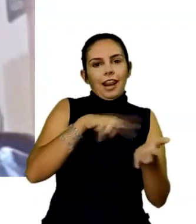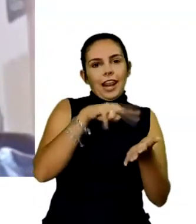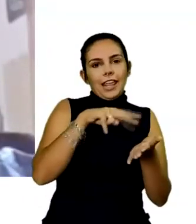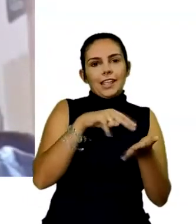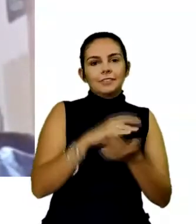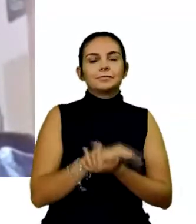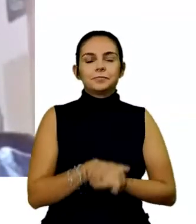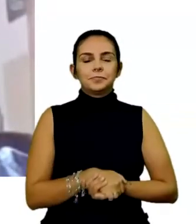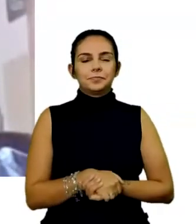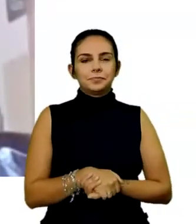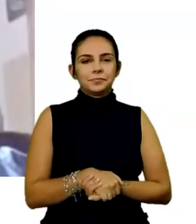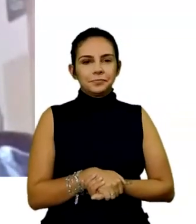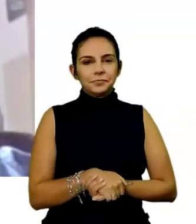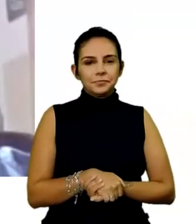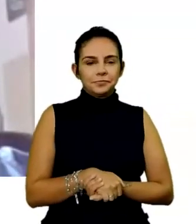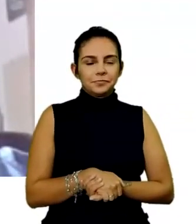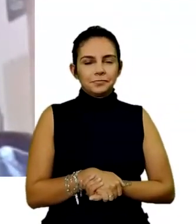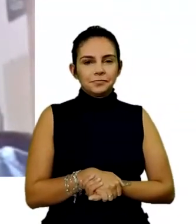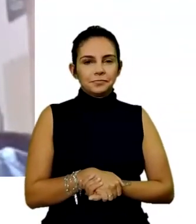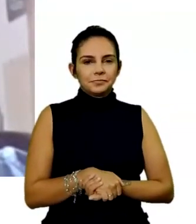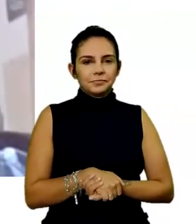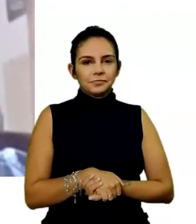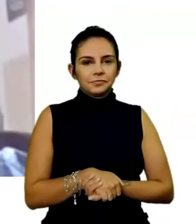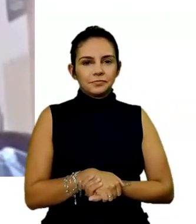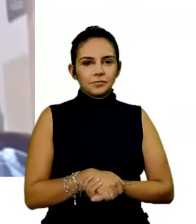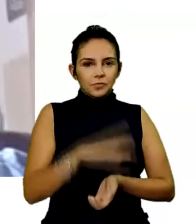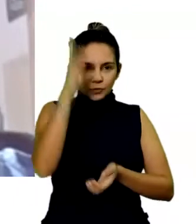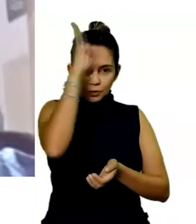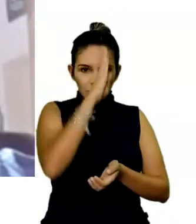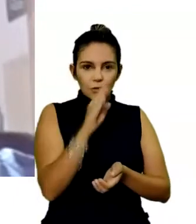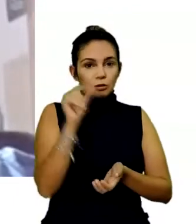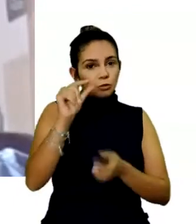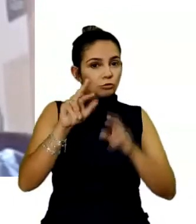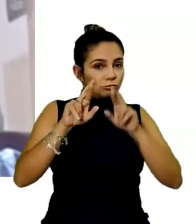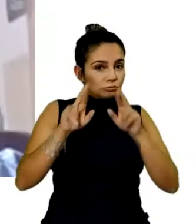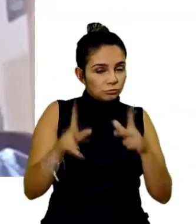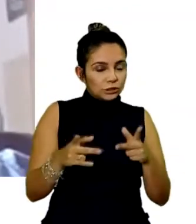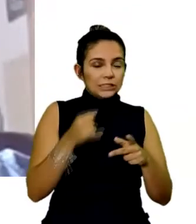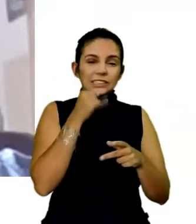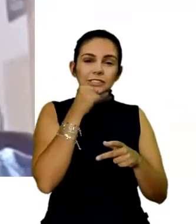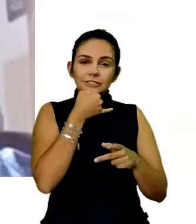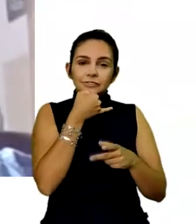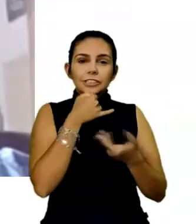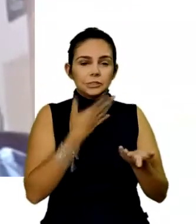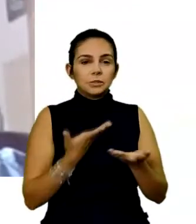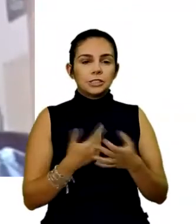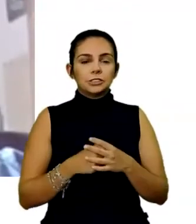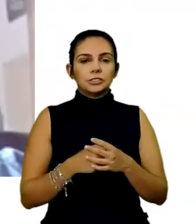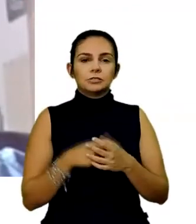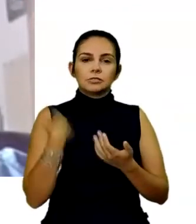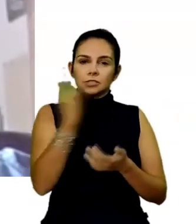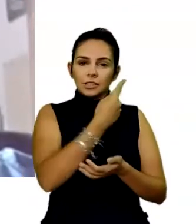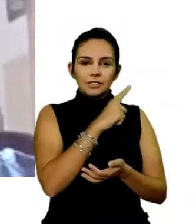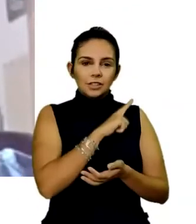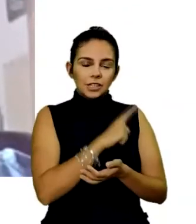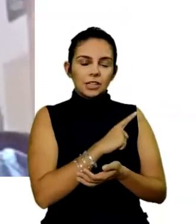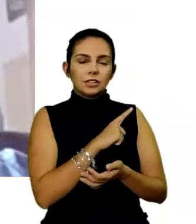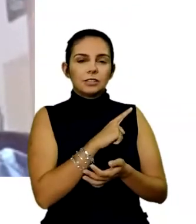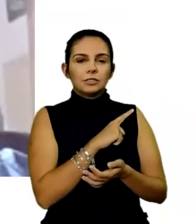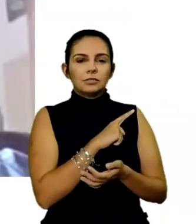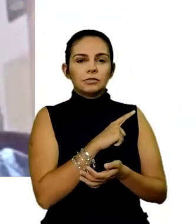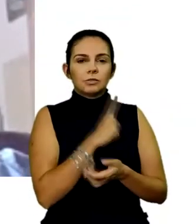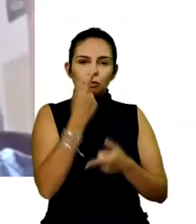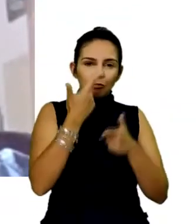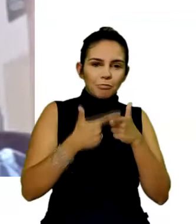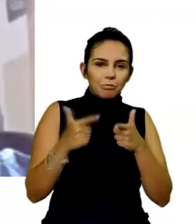voltar para os livros. Agora, o Brasil é um pouco diferente, infelizmente, né? A gente tem